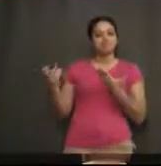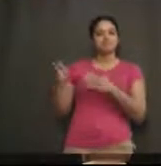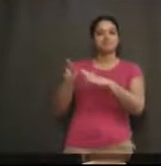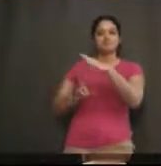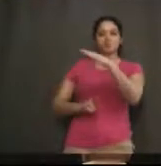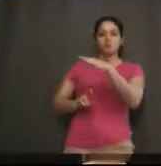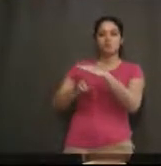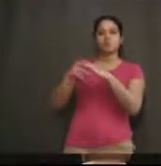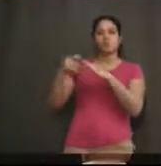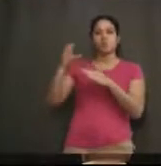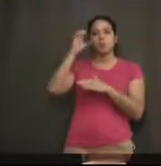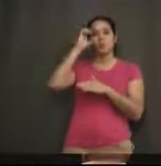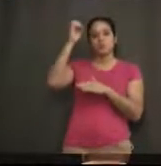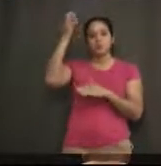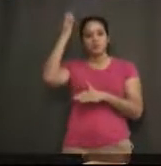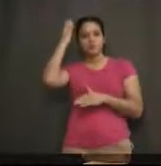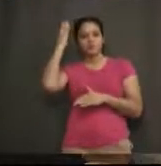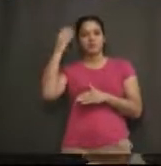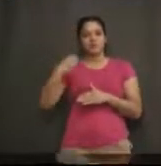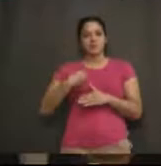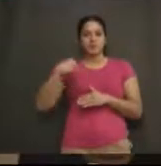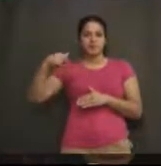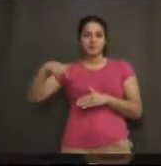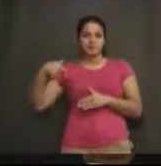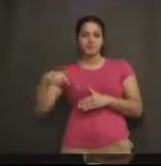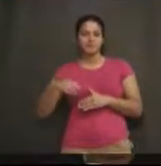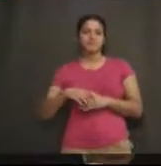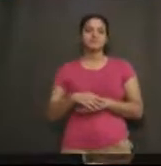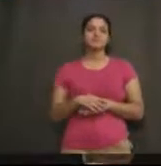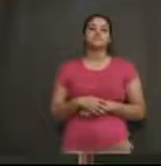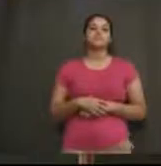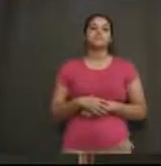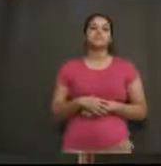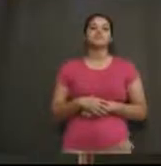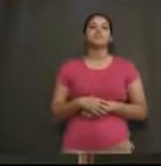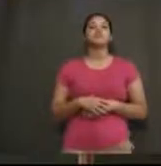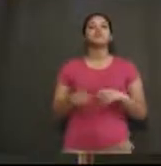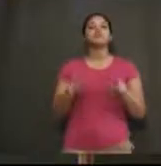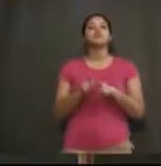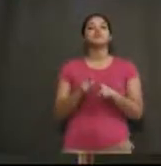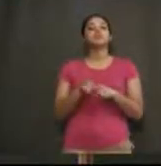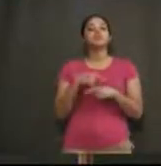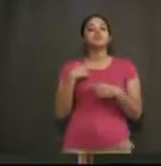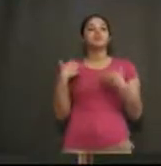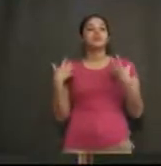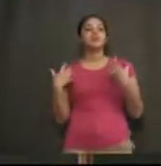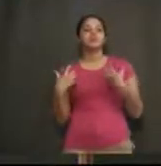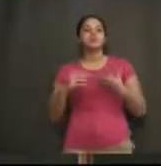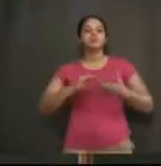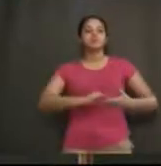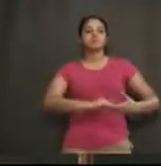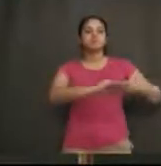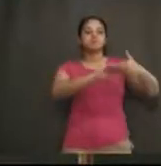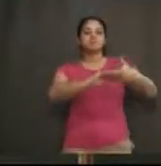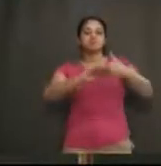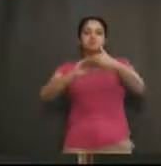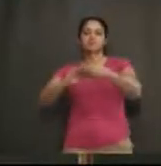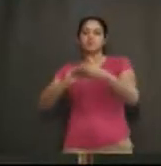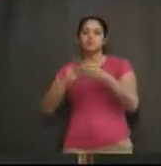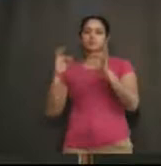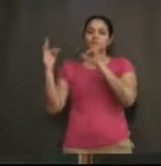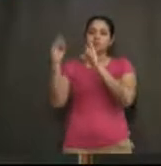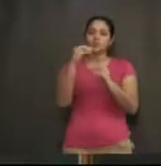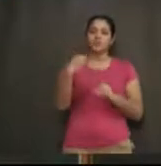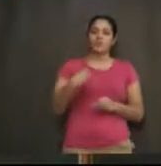da Universidade Federal do Pará, Emanuel Tourinho. Gostaria também de cumprimentar a todos que estão